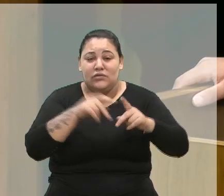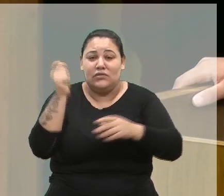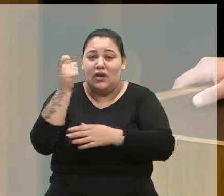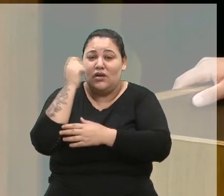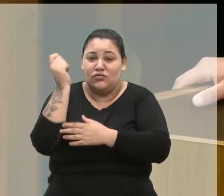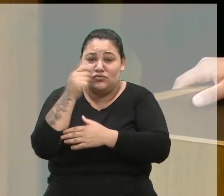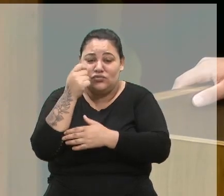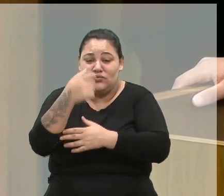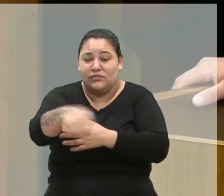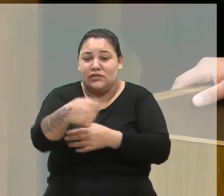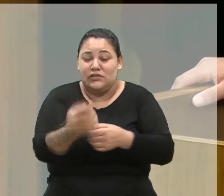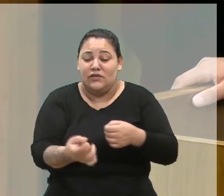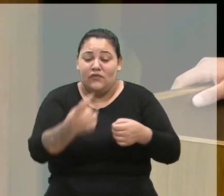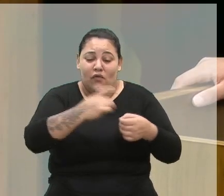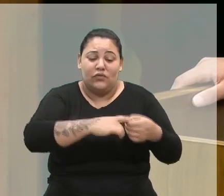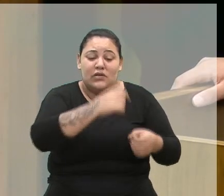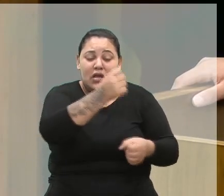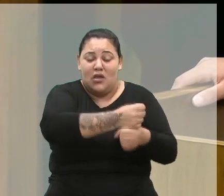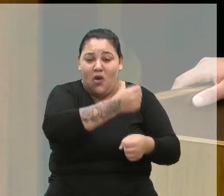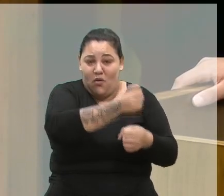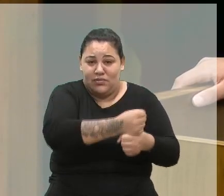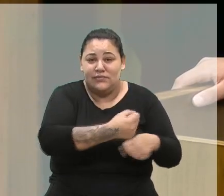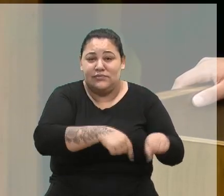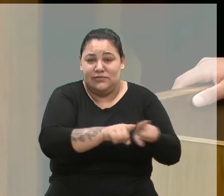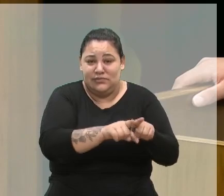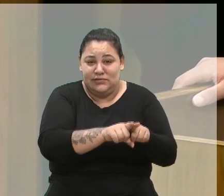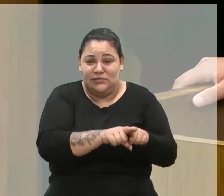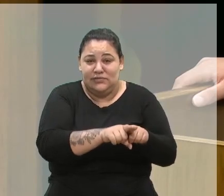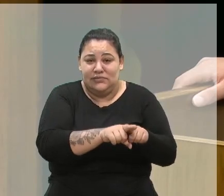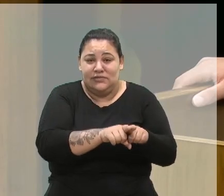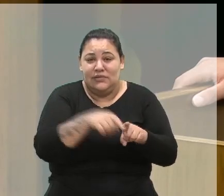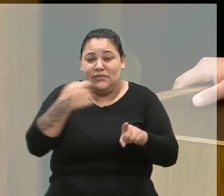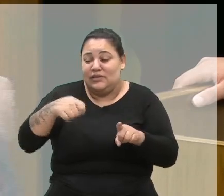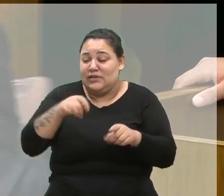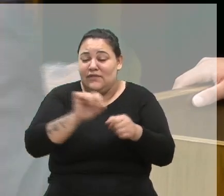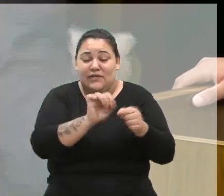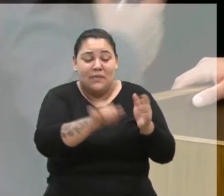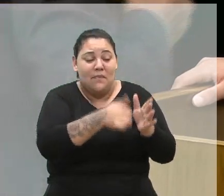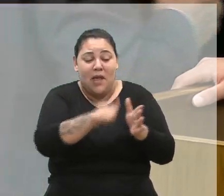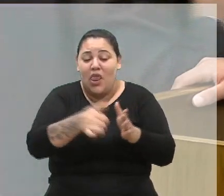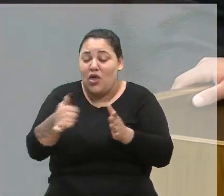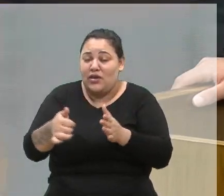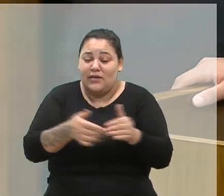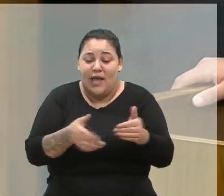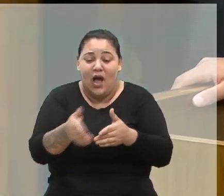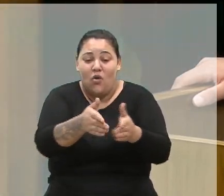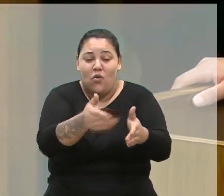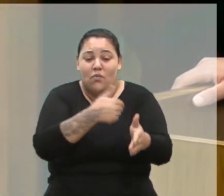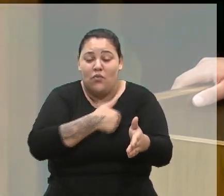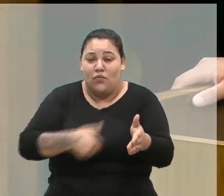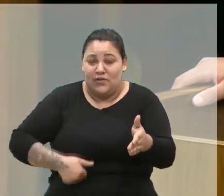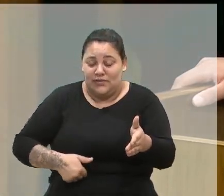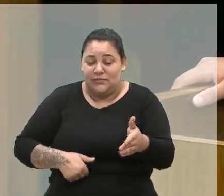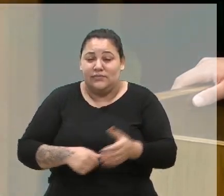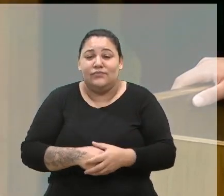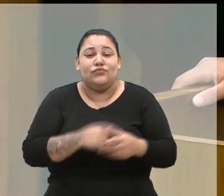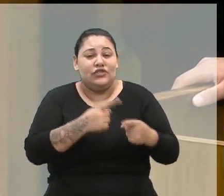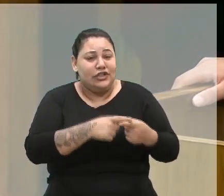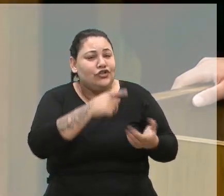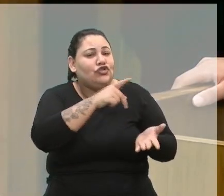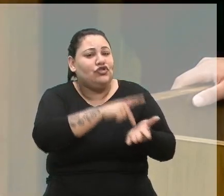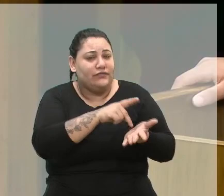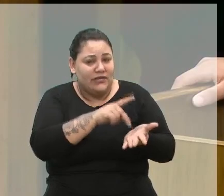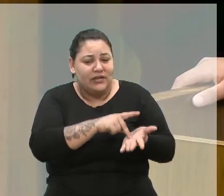seja revertido em obras, seja revertido nas melhorias das vias públicas, porque,